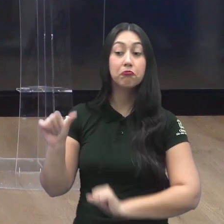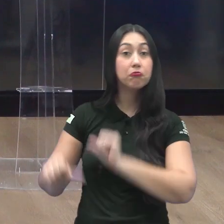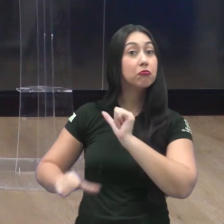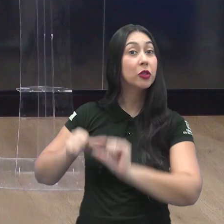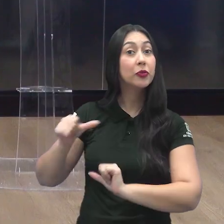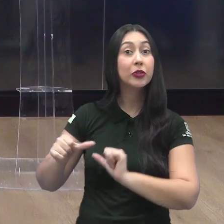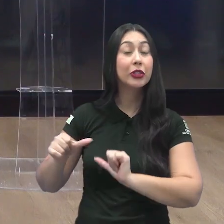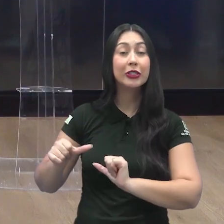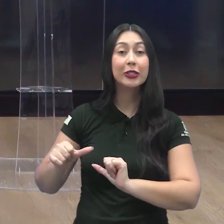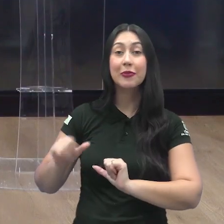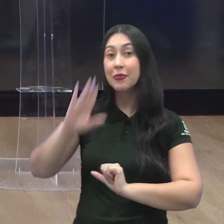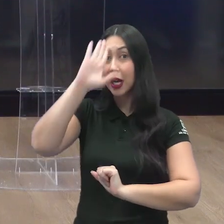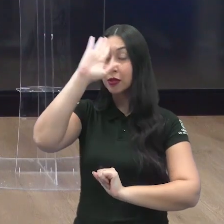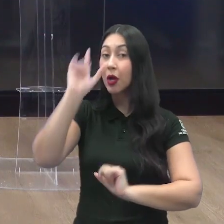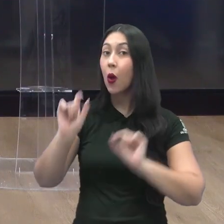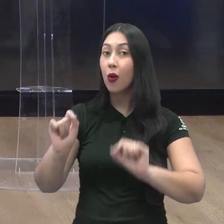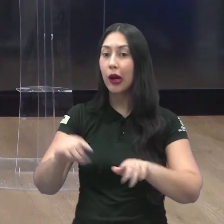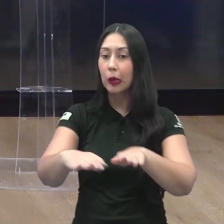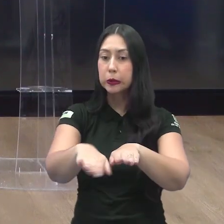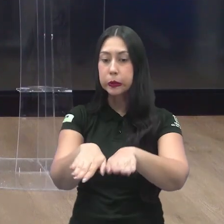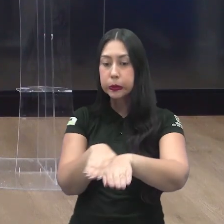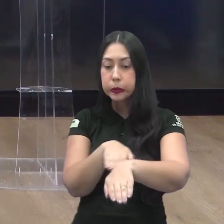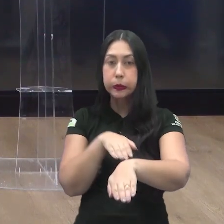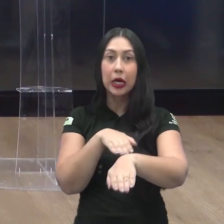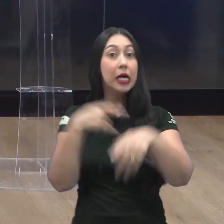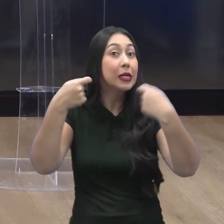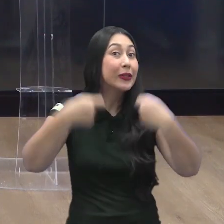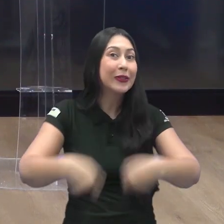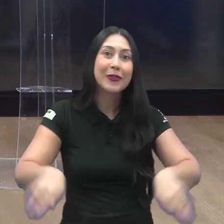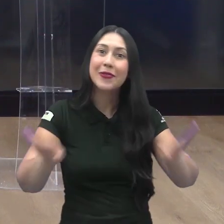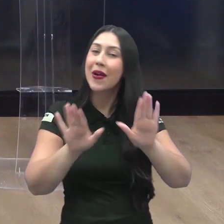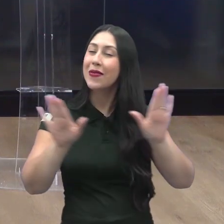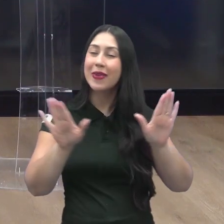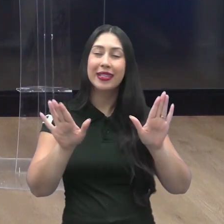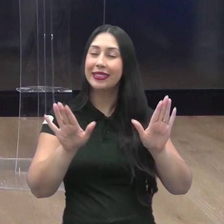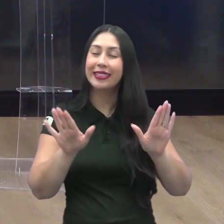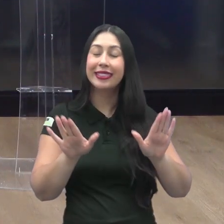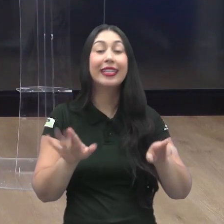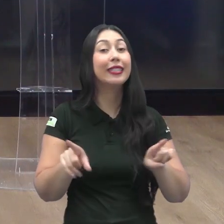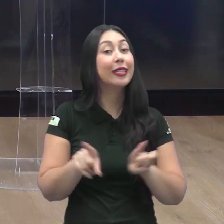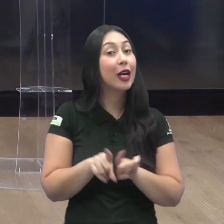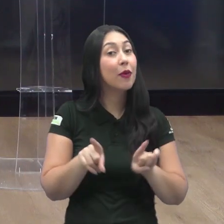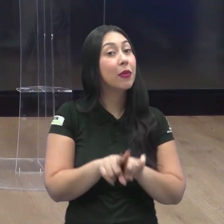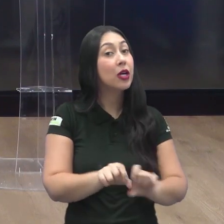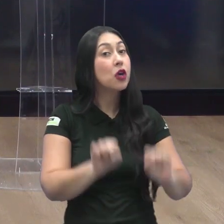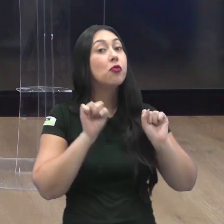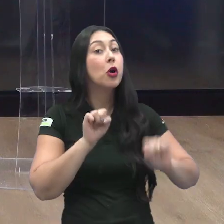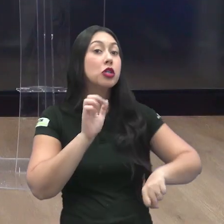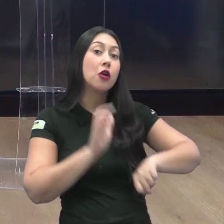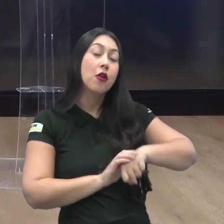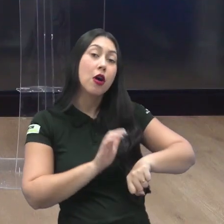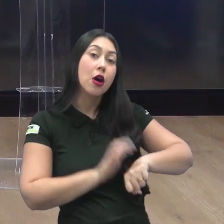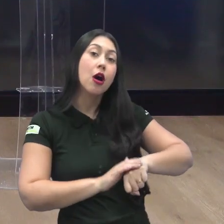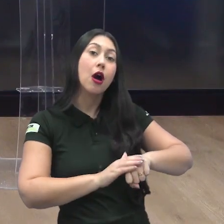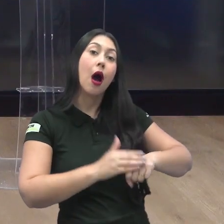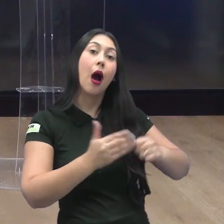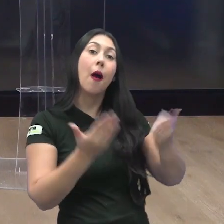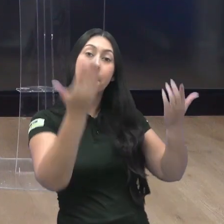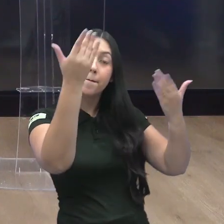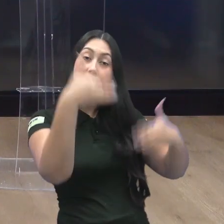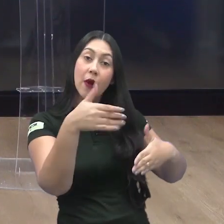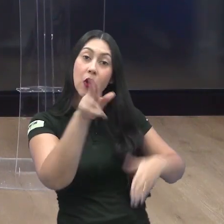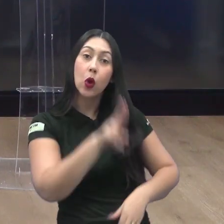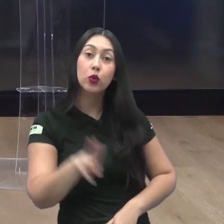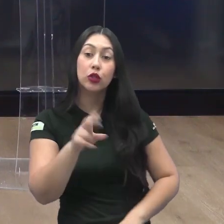mais significativas estão o fim da baliza como etapa obrigatória e a possibilidade de realização da prova